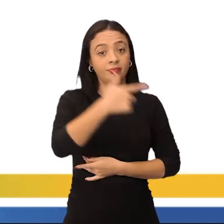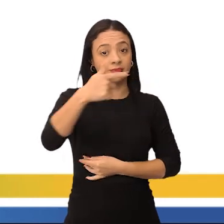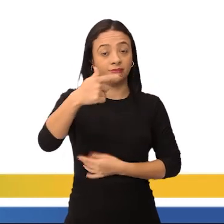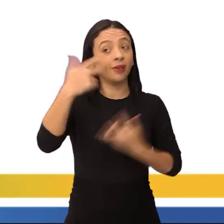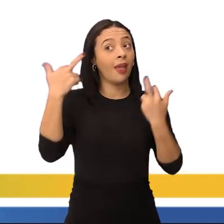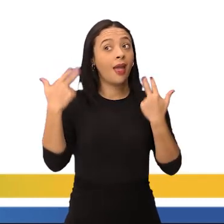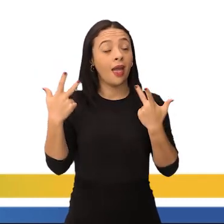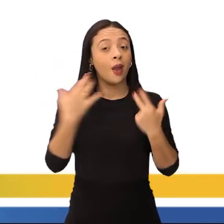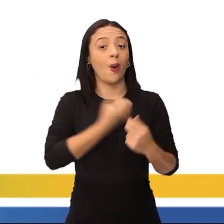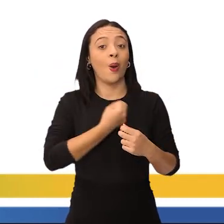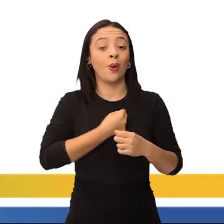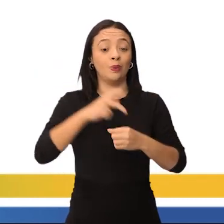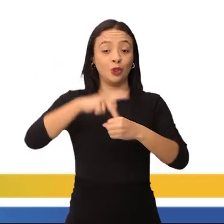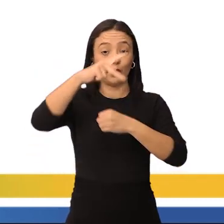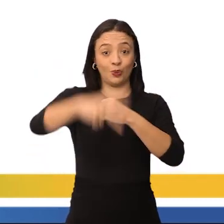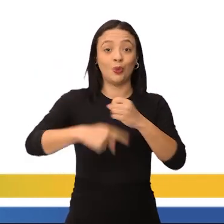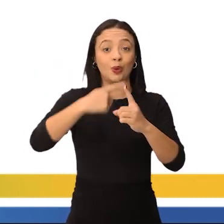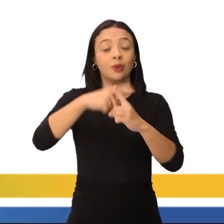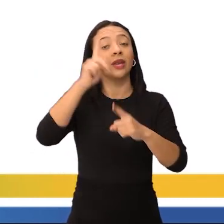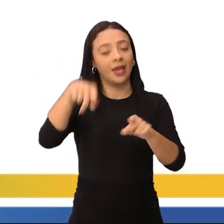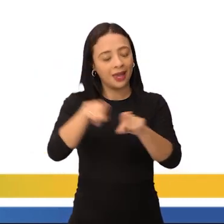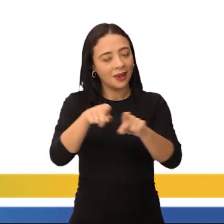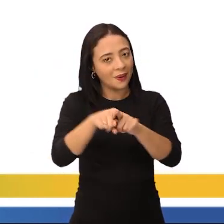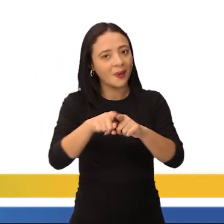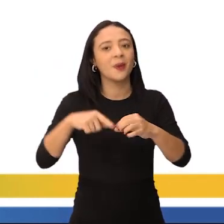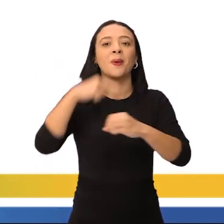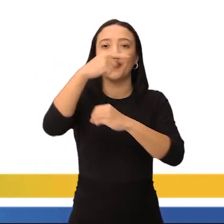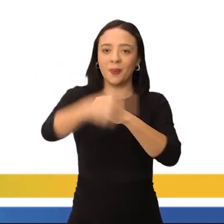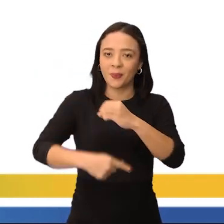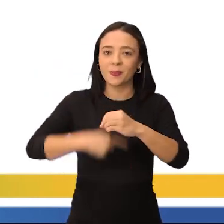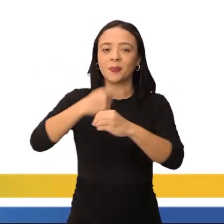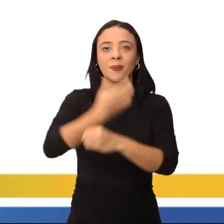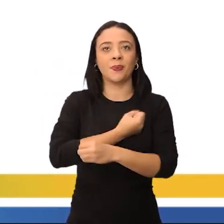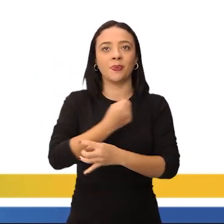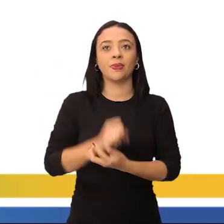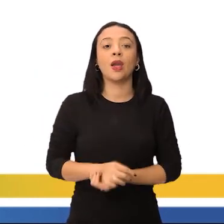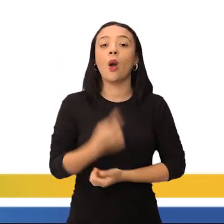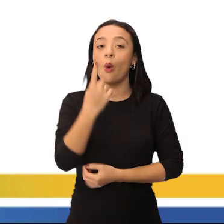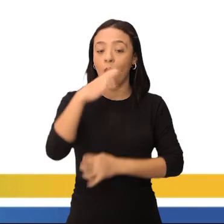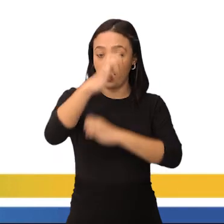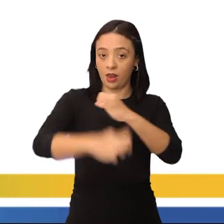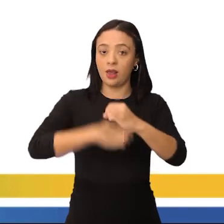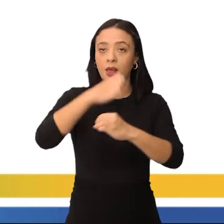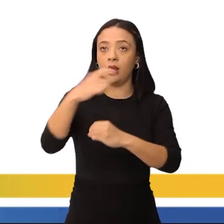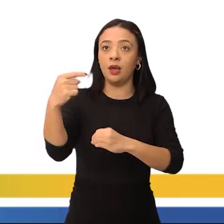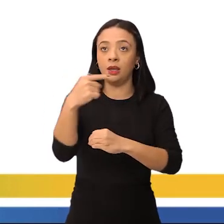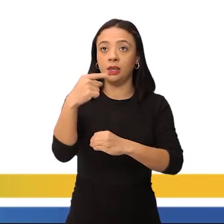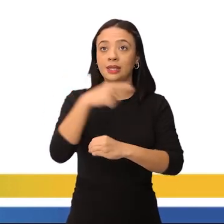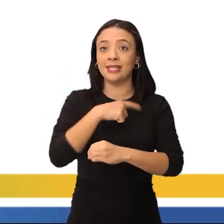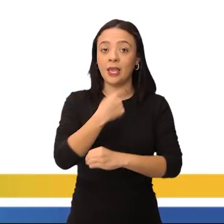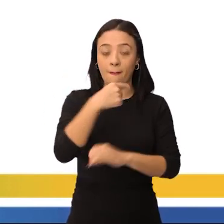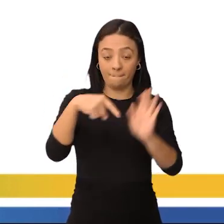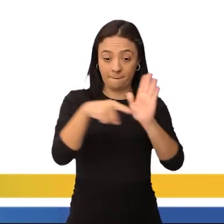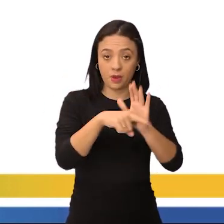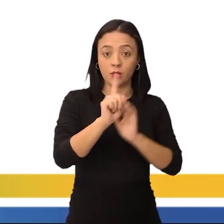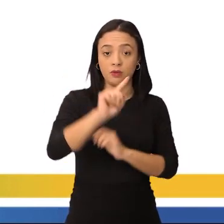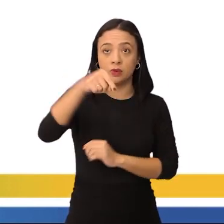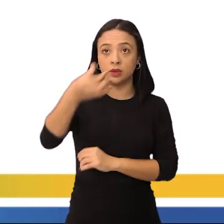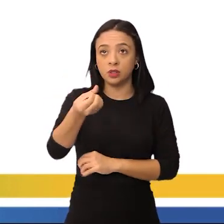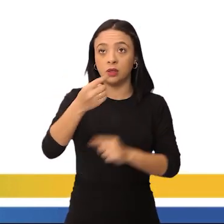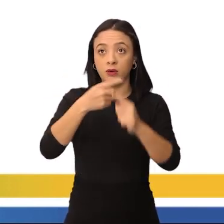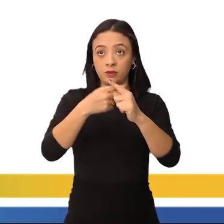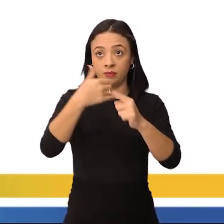mesmo número de prótons que é o número atômico e aí um elétron tem 1,6 vezes 10 a menos 19